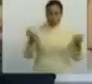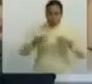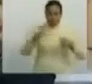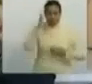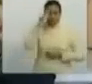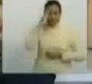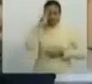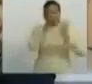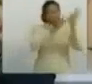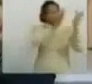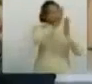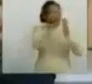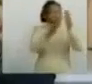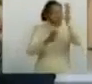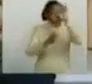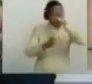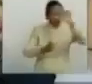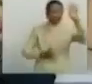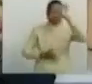A nação brasileira.